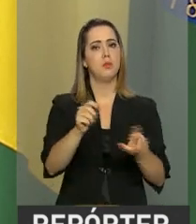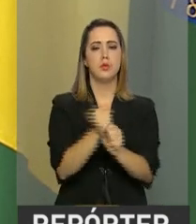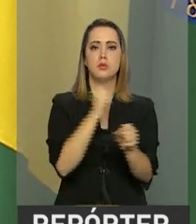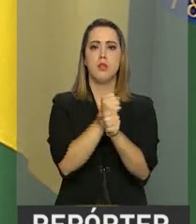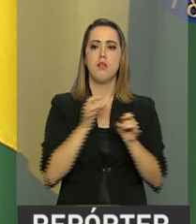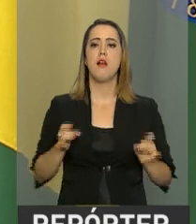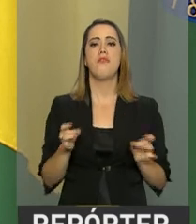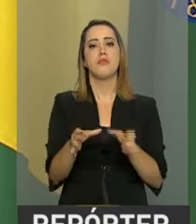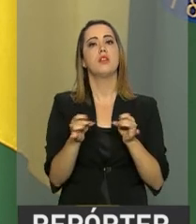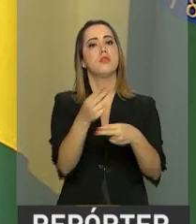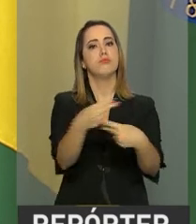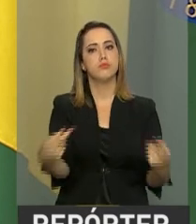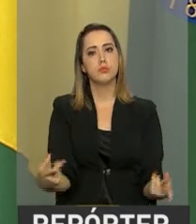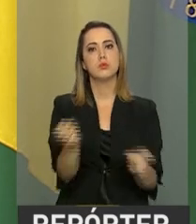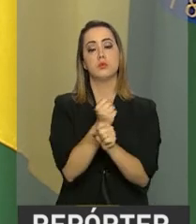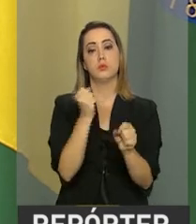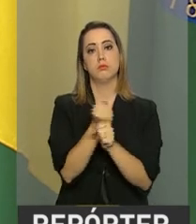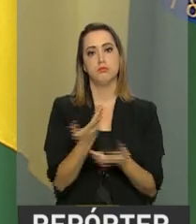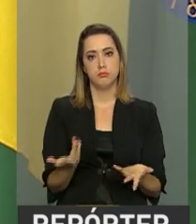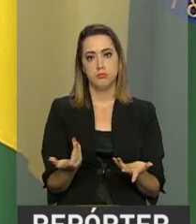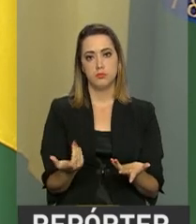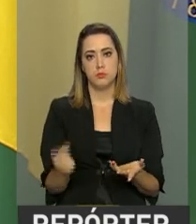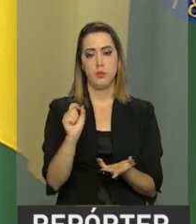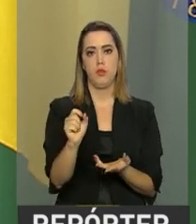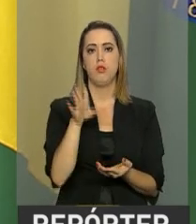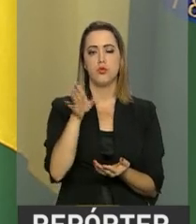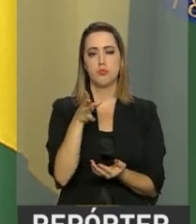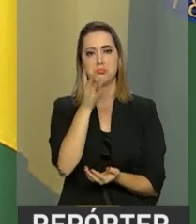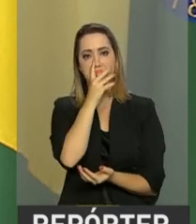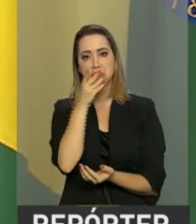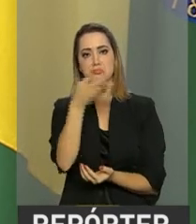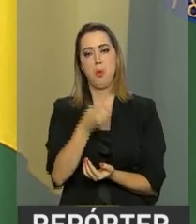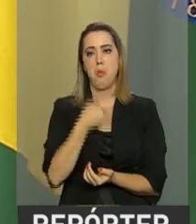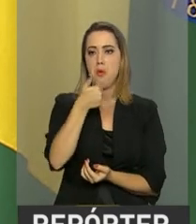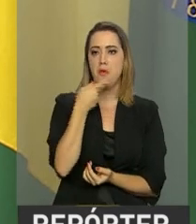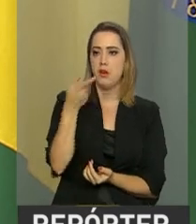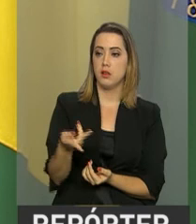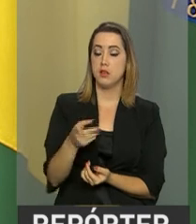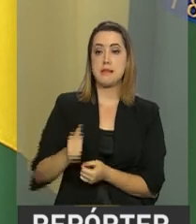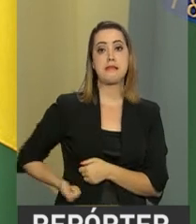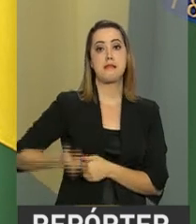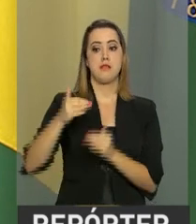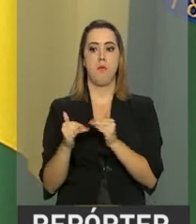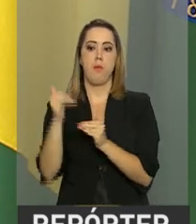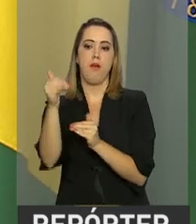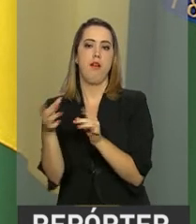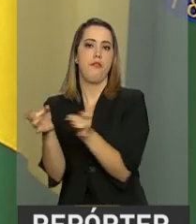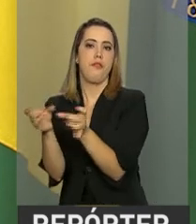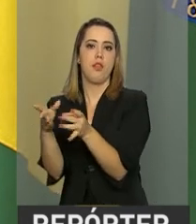venda do material de construção porque é interessante quando como foi dito aqui quando aumenta a venda de materiais de construção